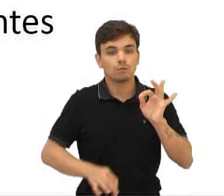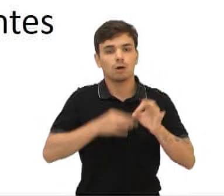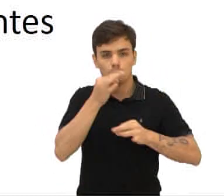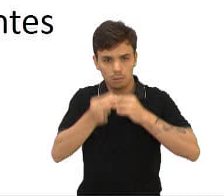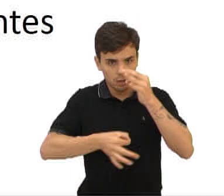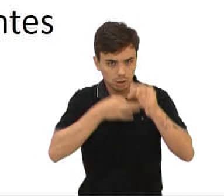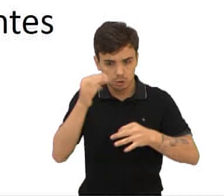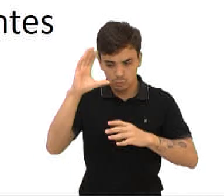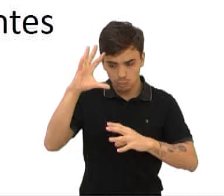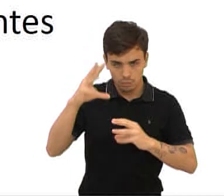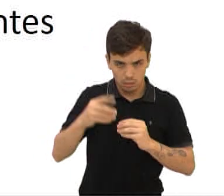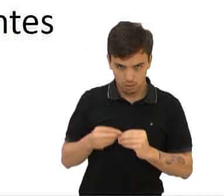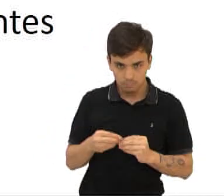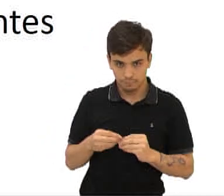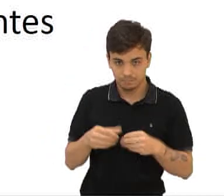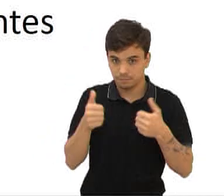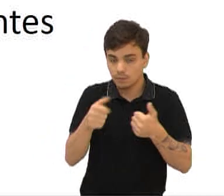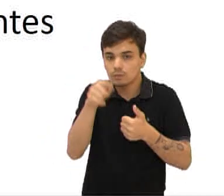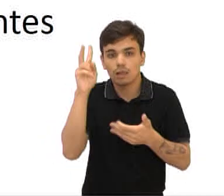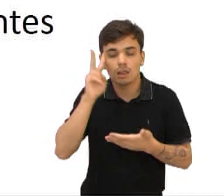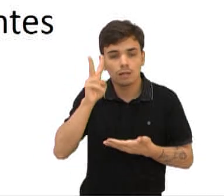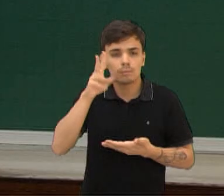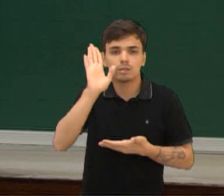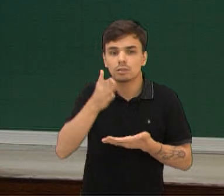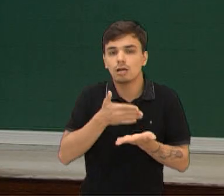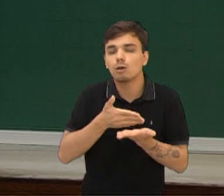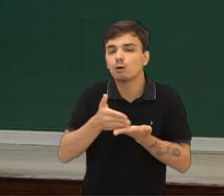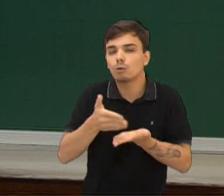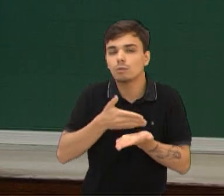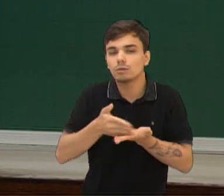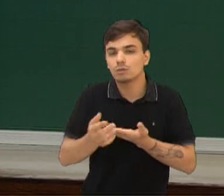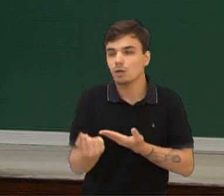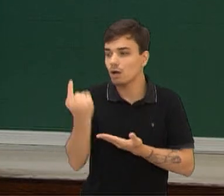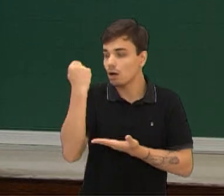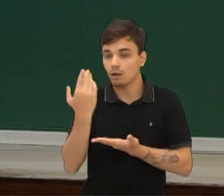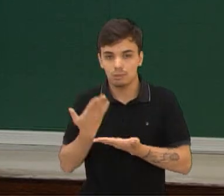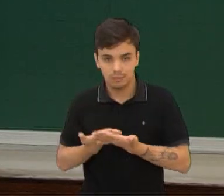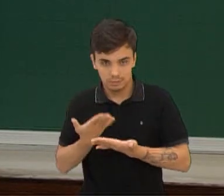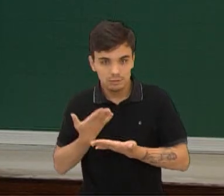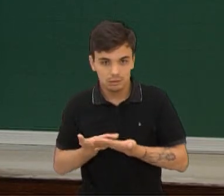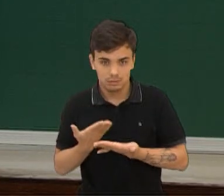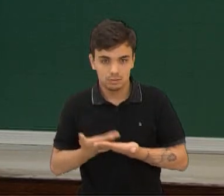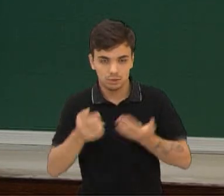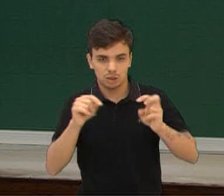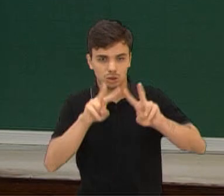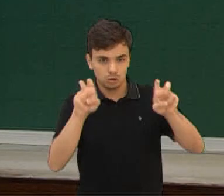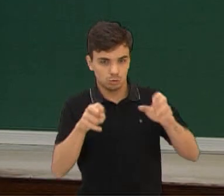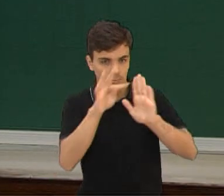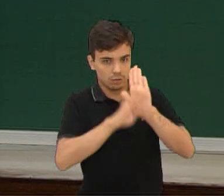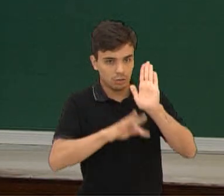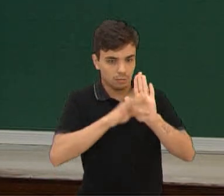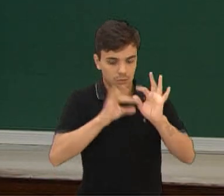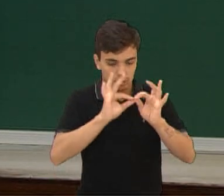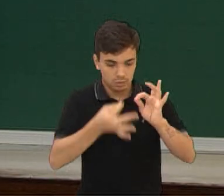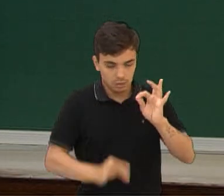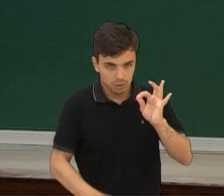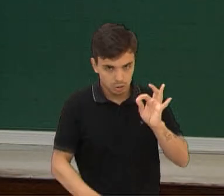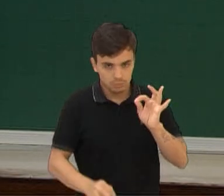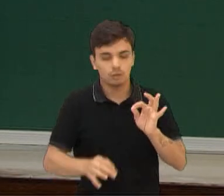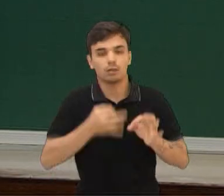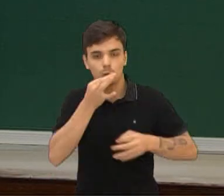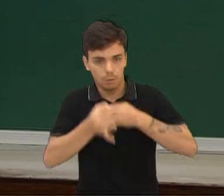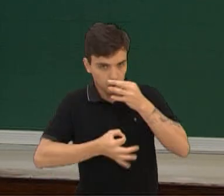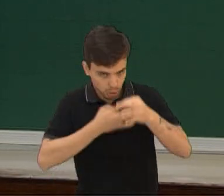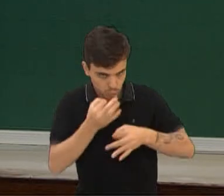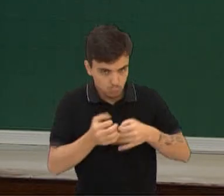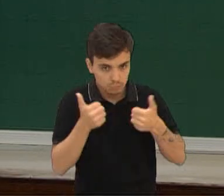compreensivamente. Vocês se lembram que a gente já começou, né, na aula anterior, trabalhar com texto dissertativo argumentativo? Pois é, a gente